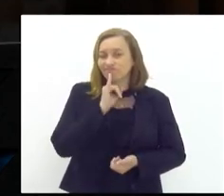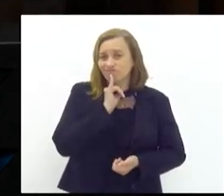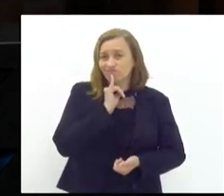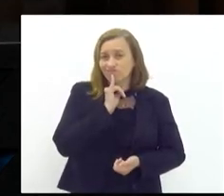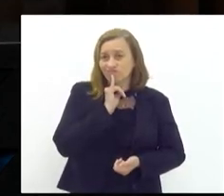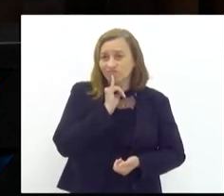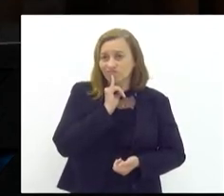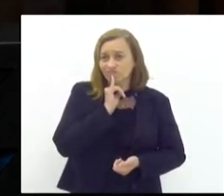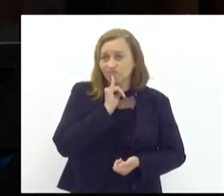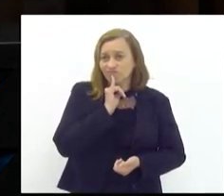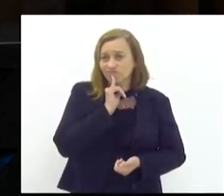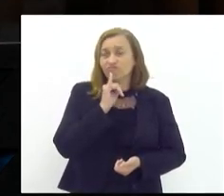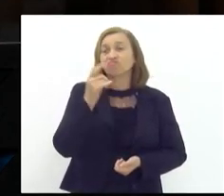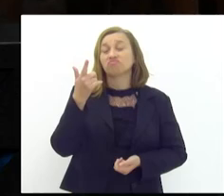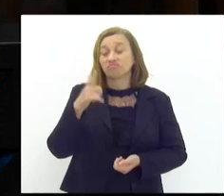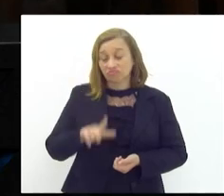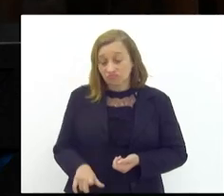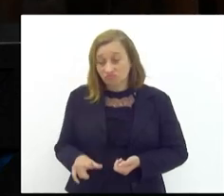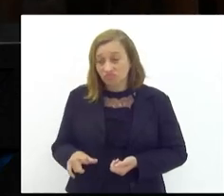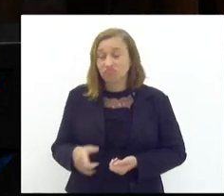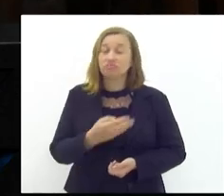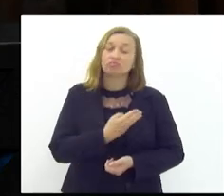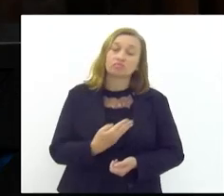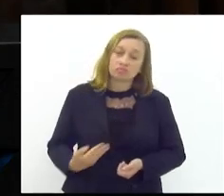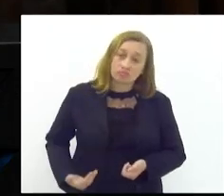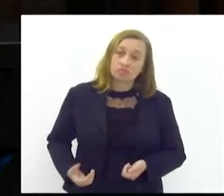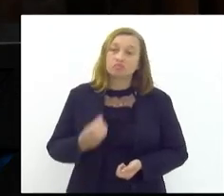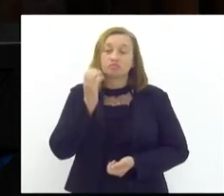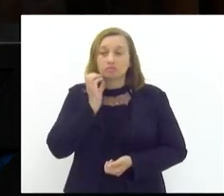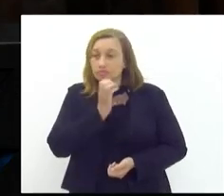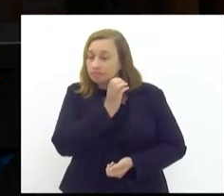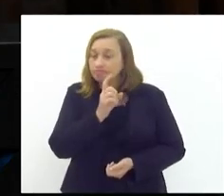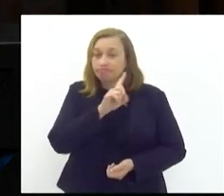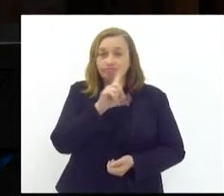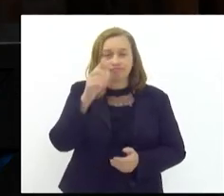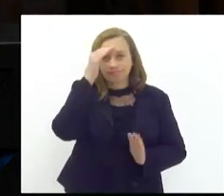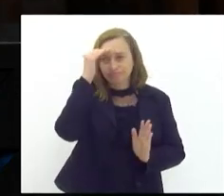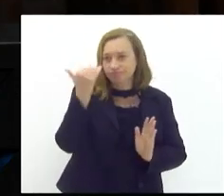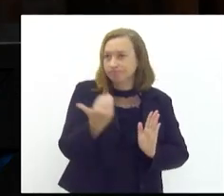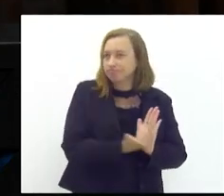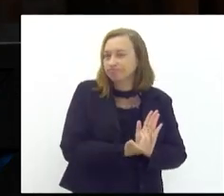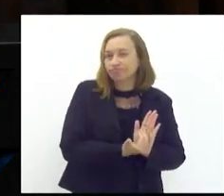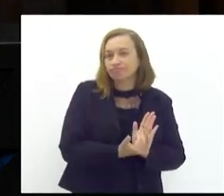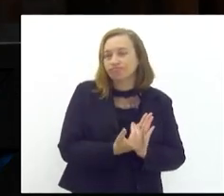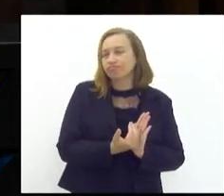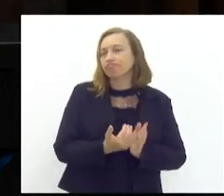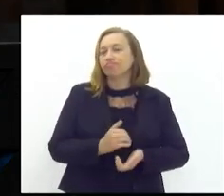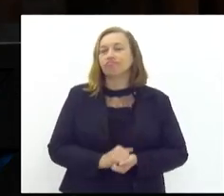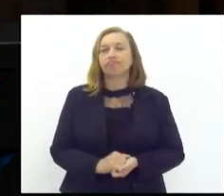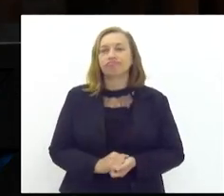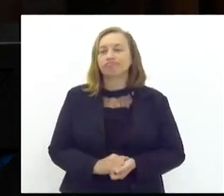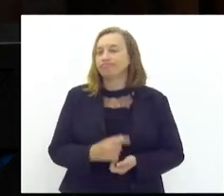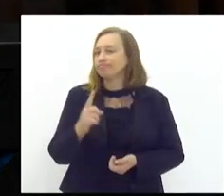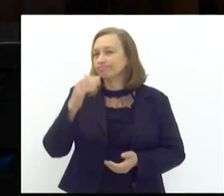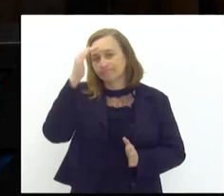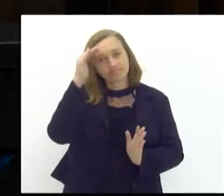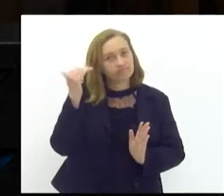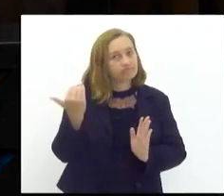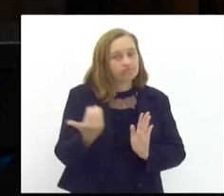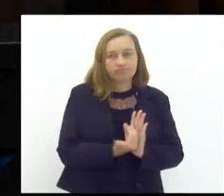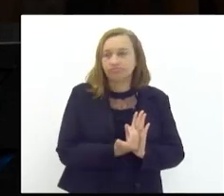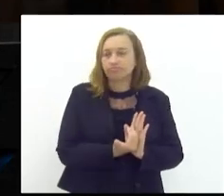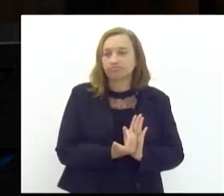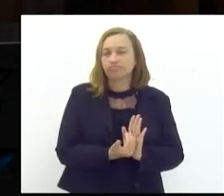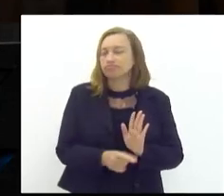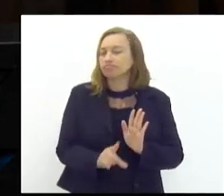por mais uma vez o governador Cláudio Castro não cumpriu com a sua palavra não cumpriu com